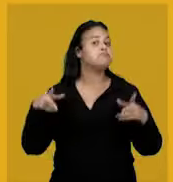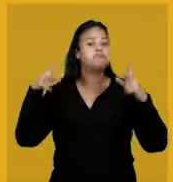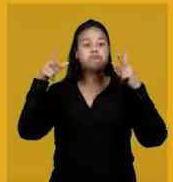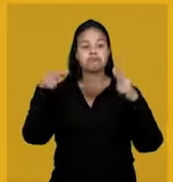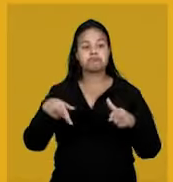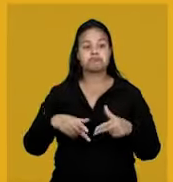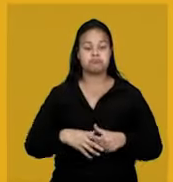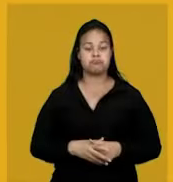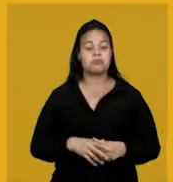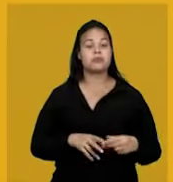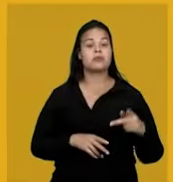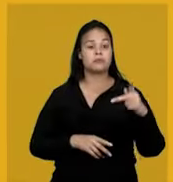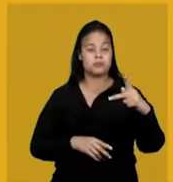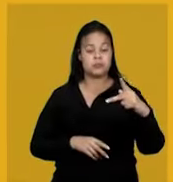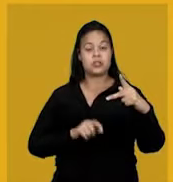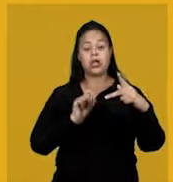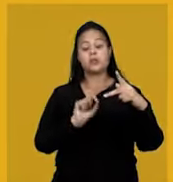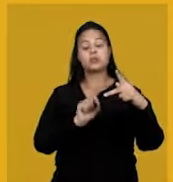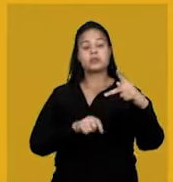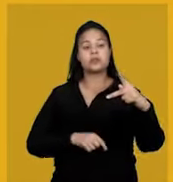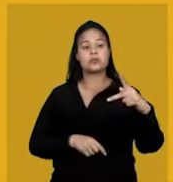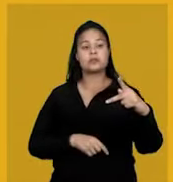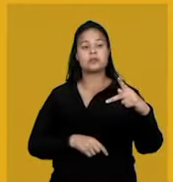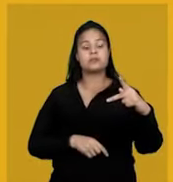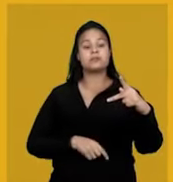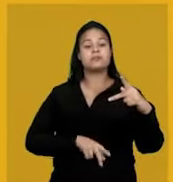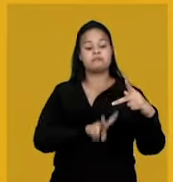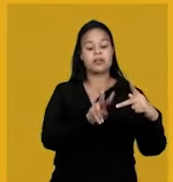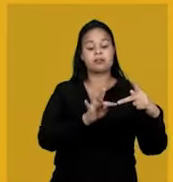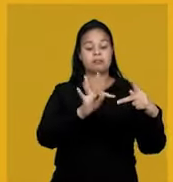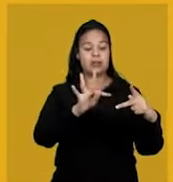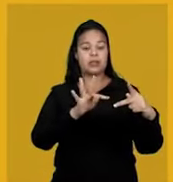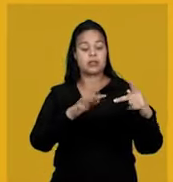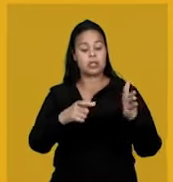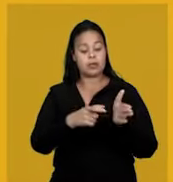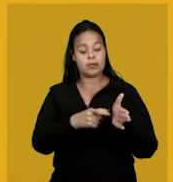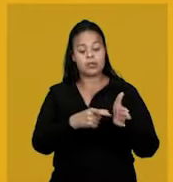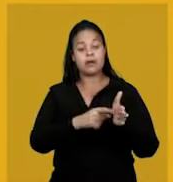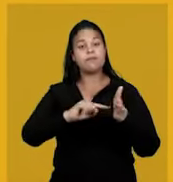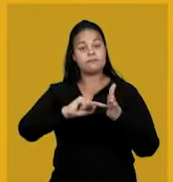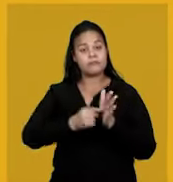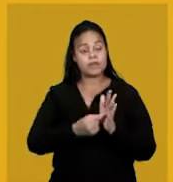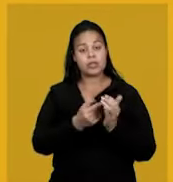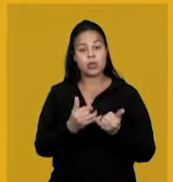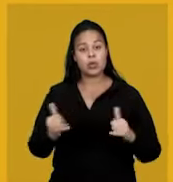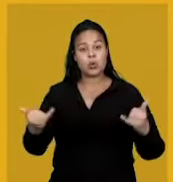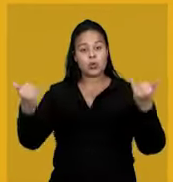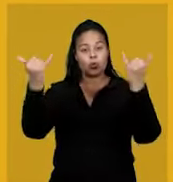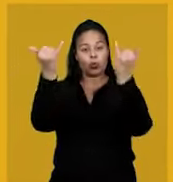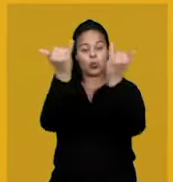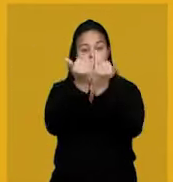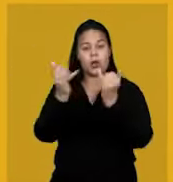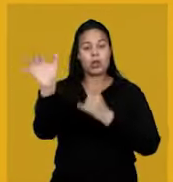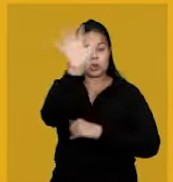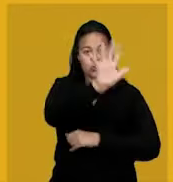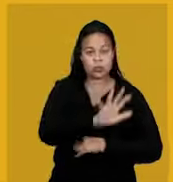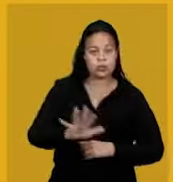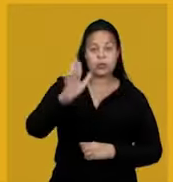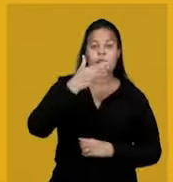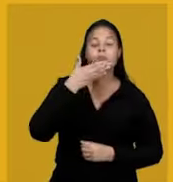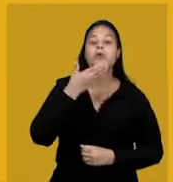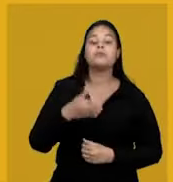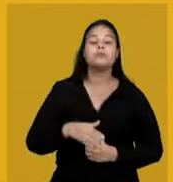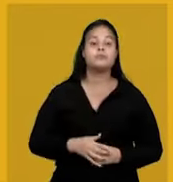forma, potência vai ser tensão total da bateria vezes a corrente total, que vai